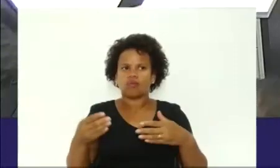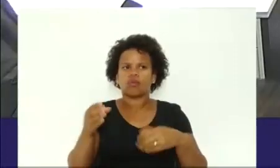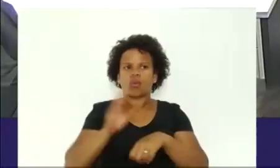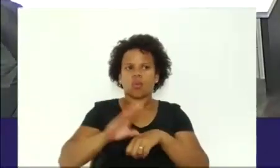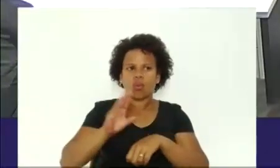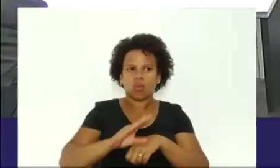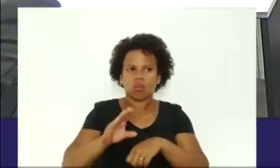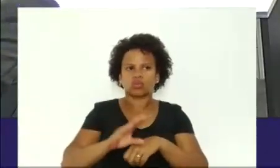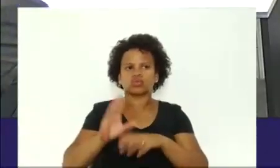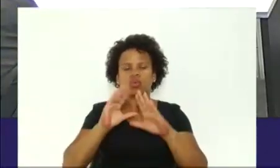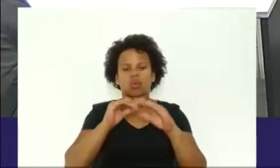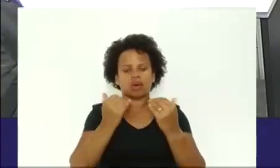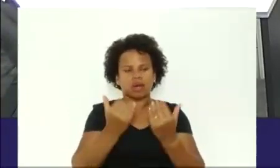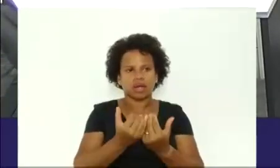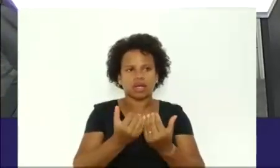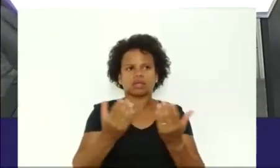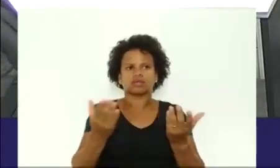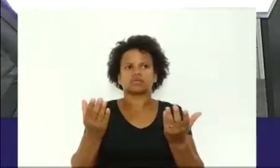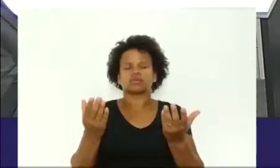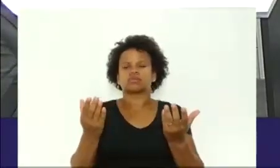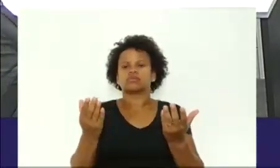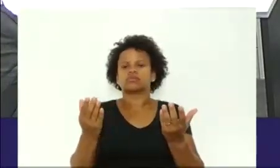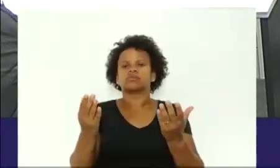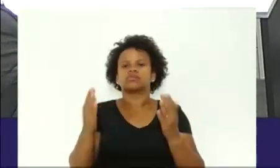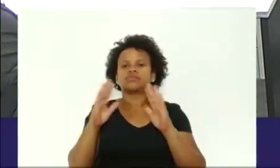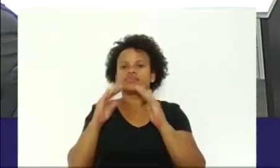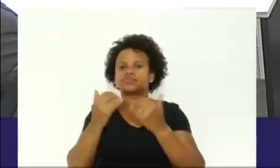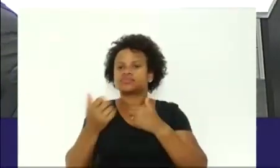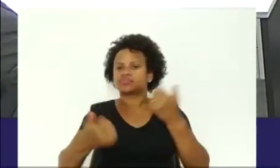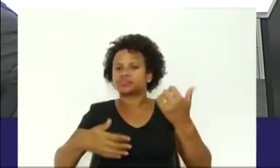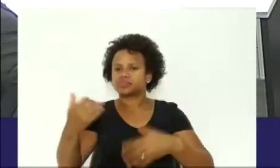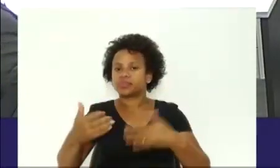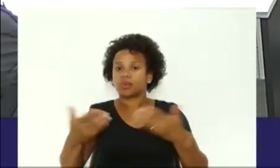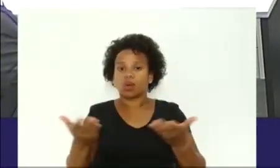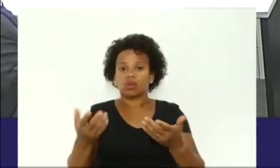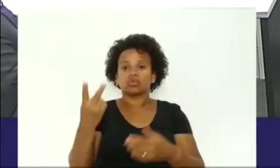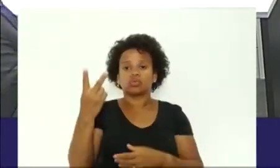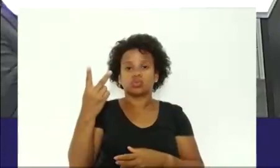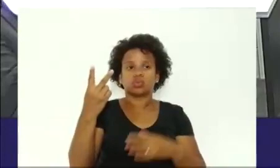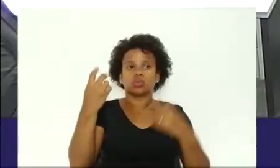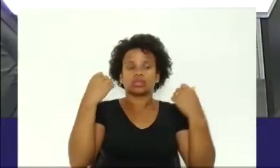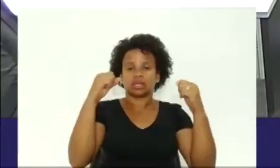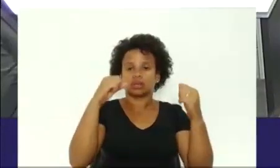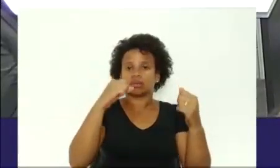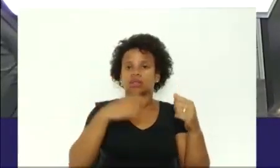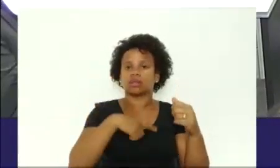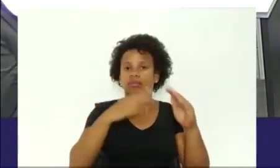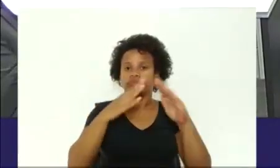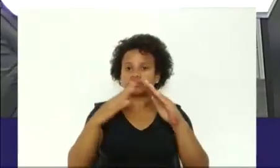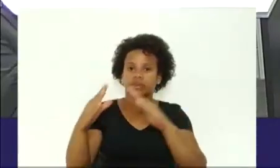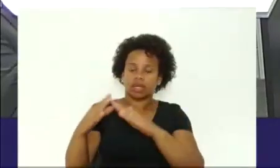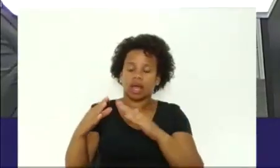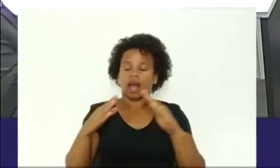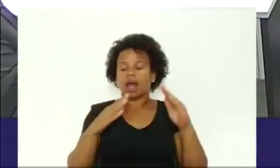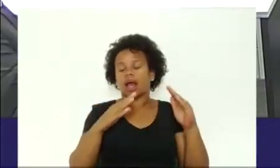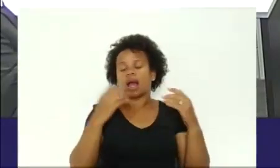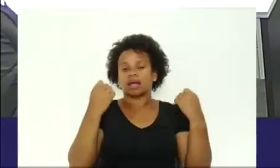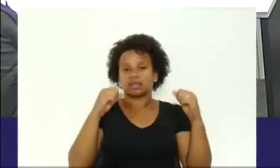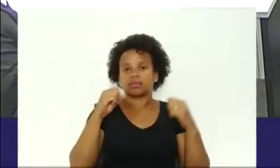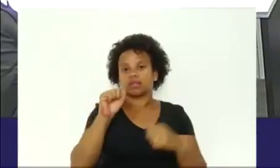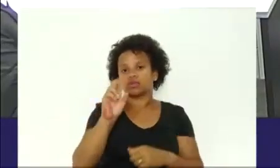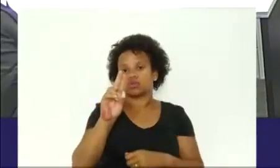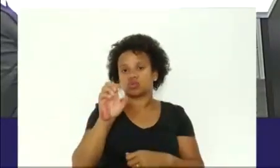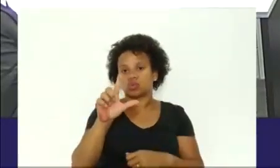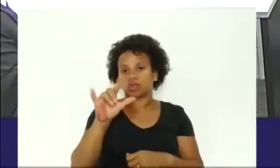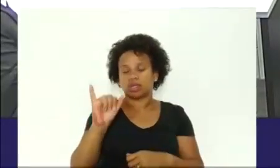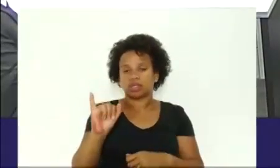simpósios. Atualmente, é proprietária de 2 academias na cidade. Academia Sueli, no centro, com 46 anos